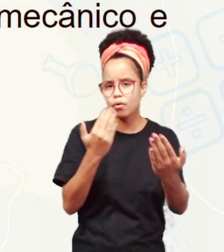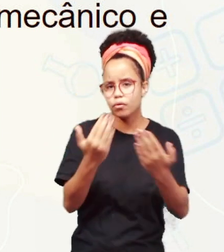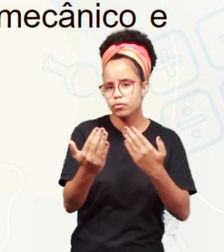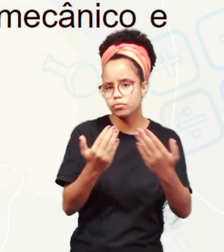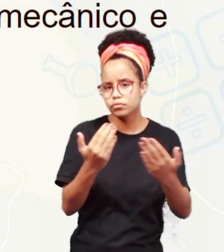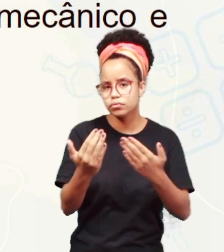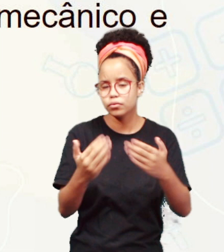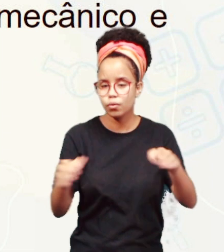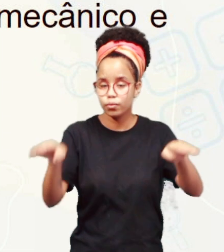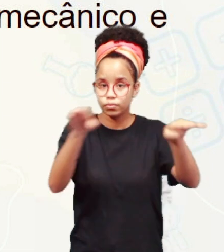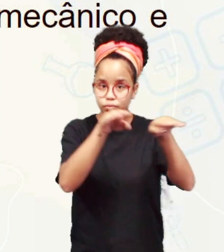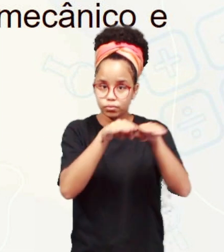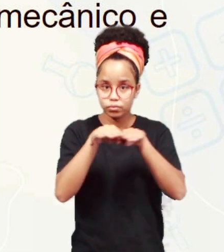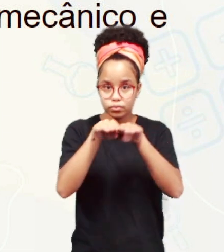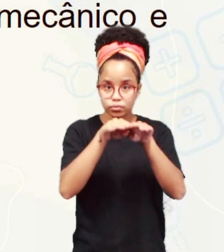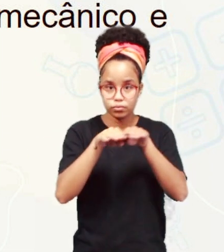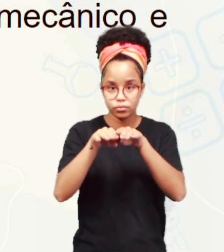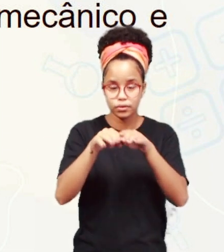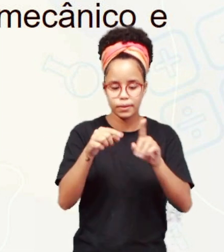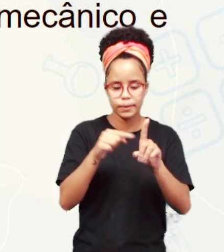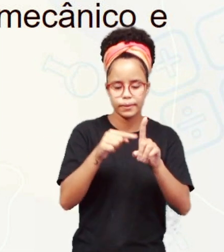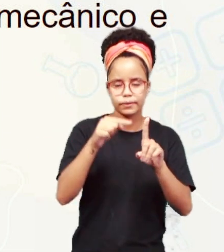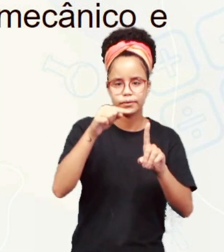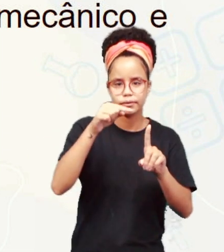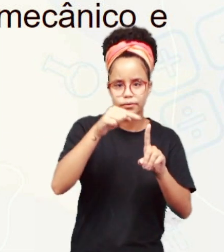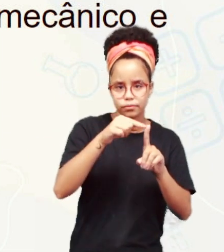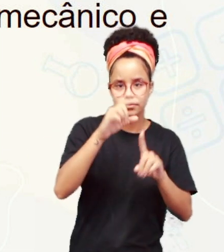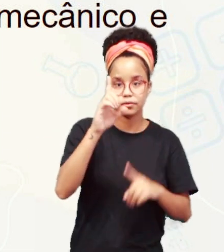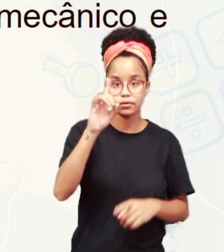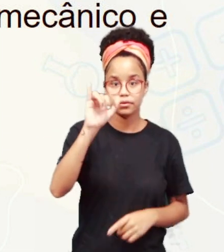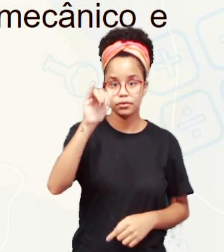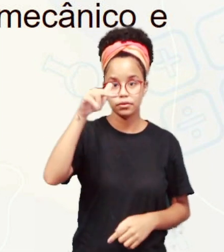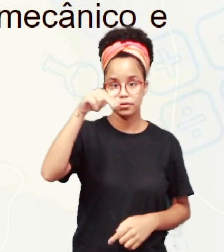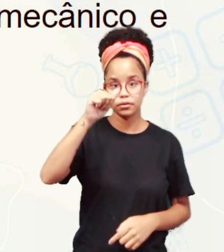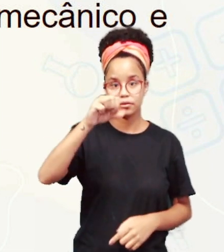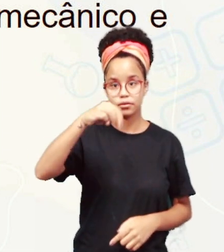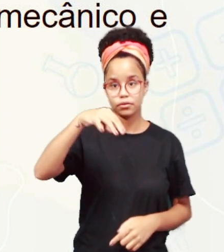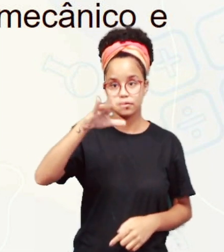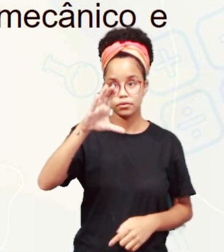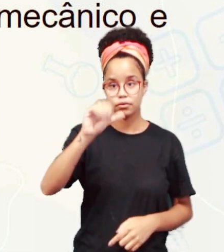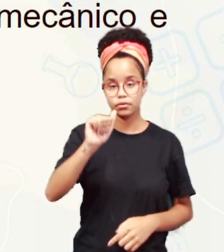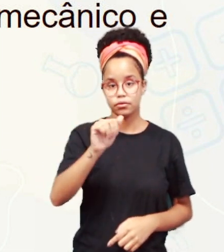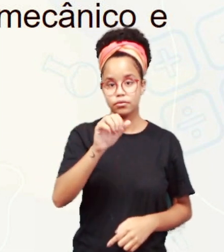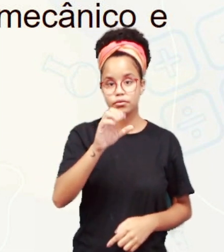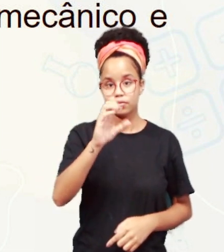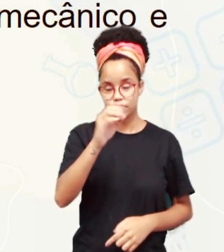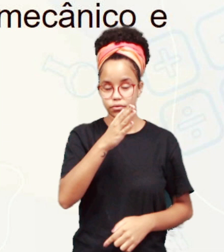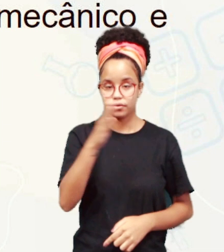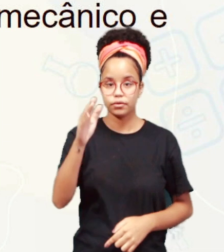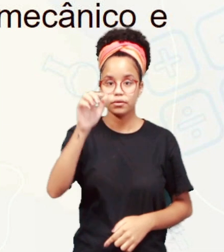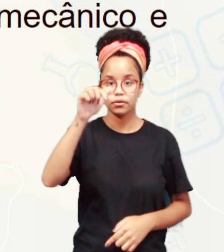termodinâmico e os equilíbrios térmico mecânico e químico